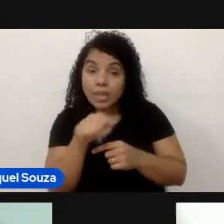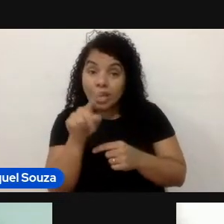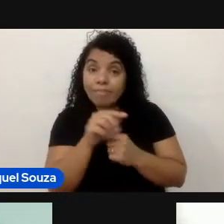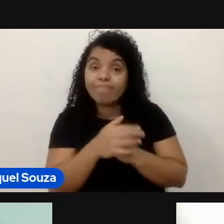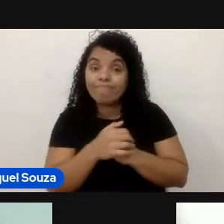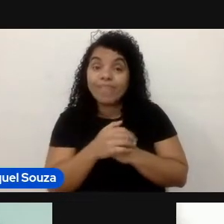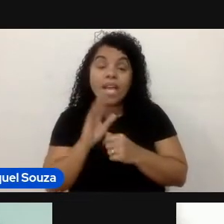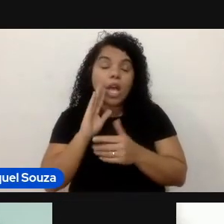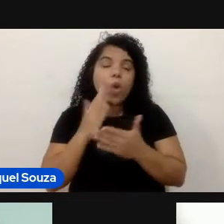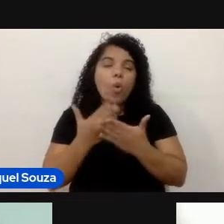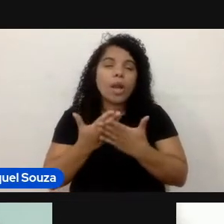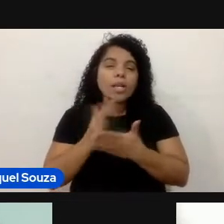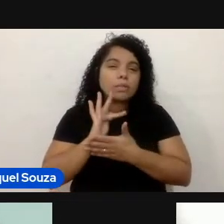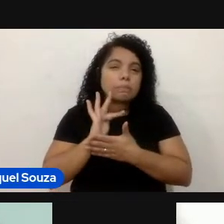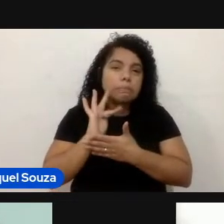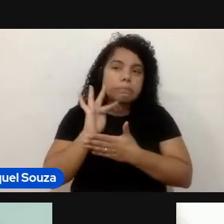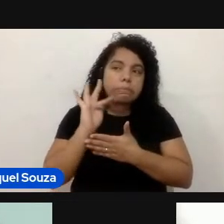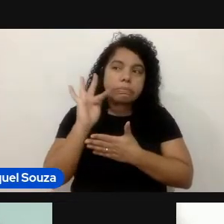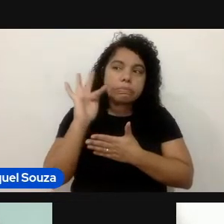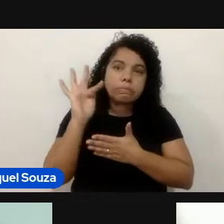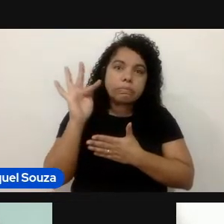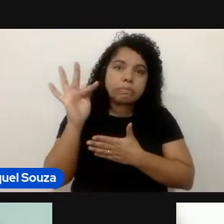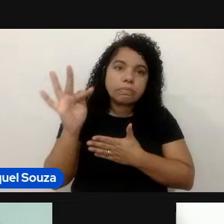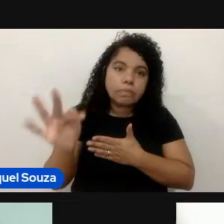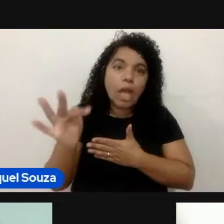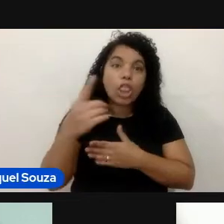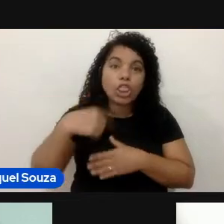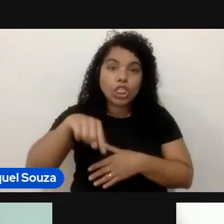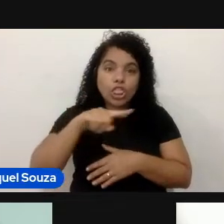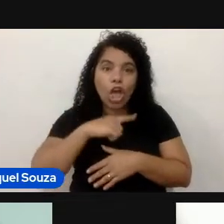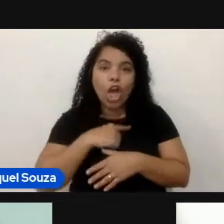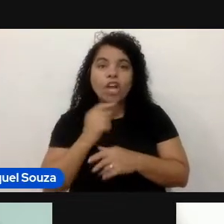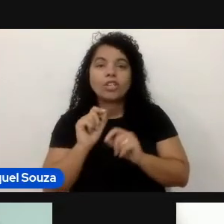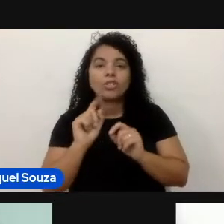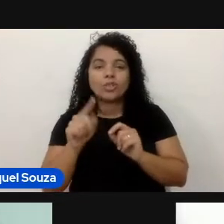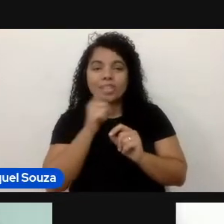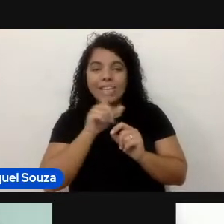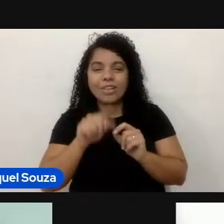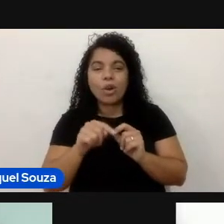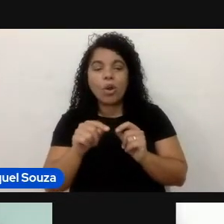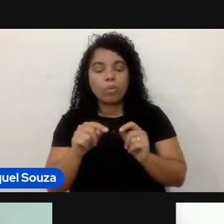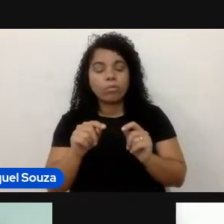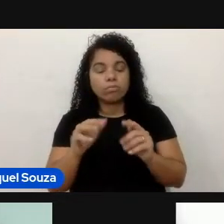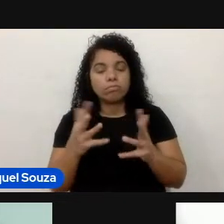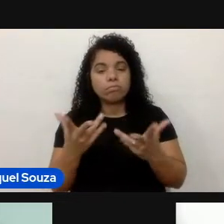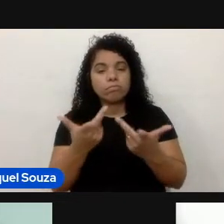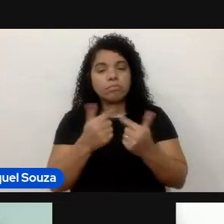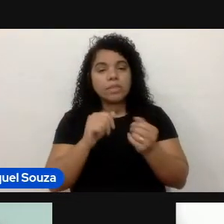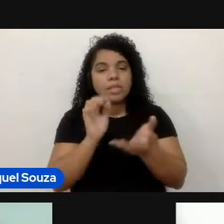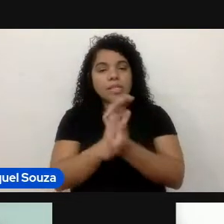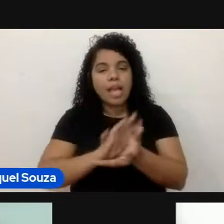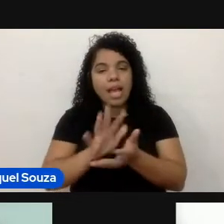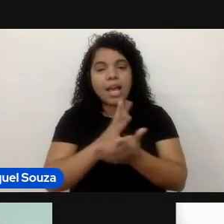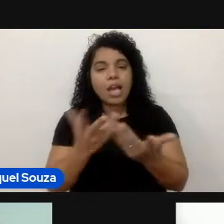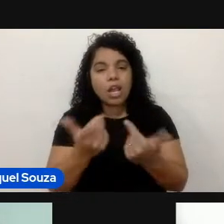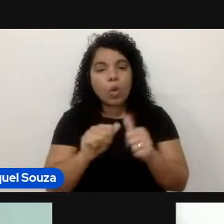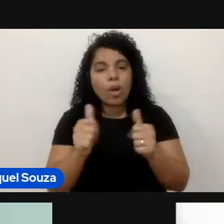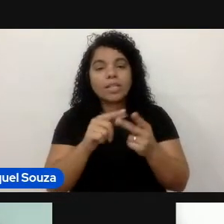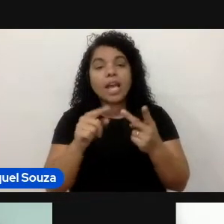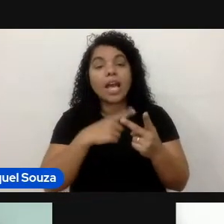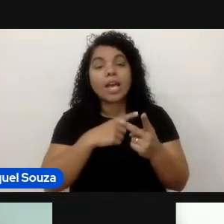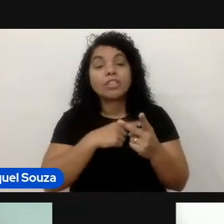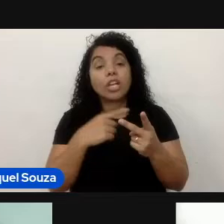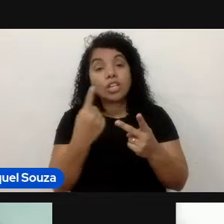acredito que para o futuro pode ser que nós, como garantidores da qualidade, que a gente assuma